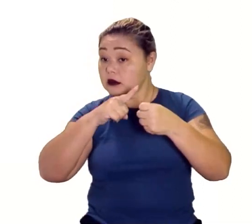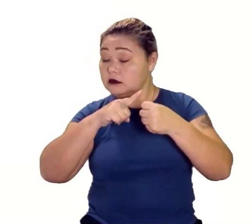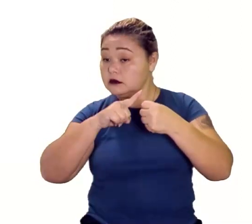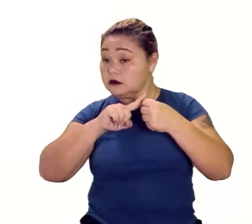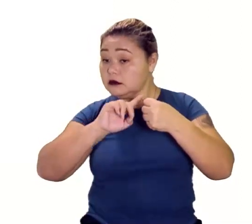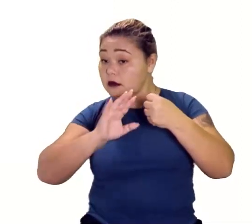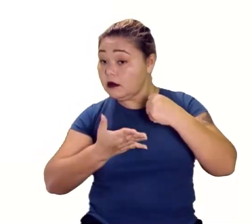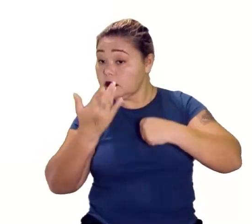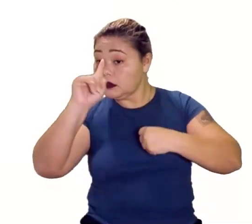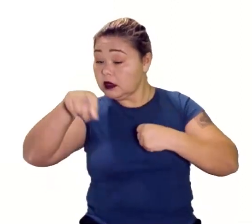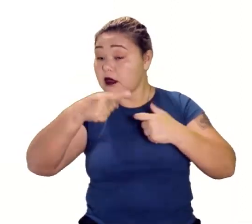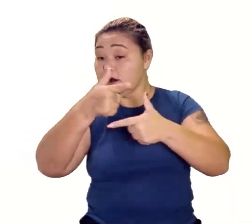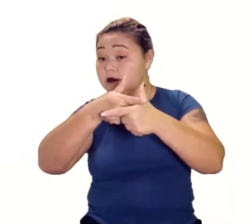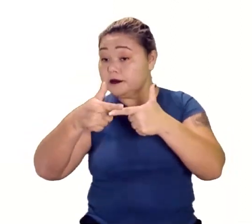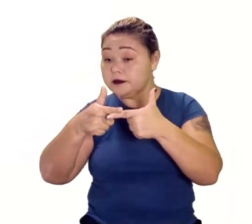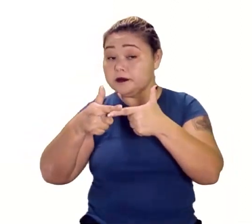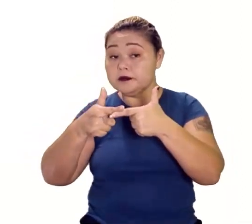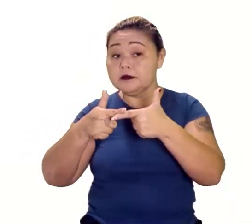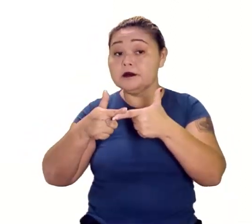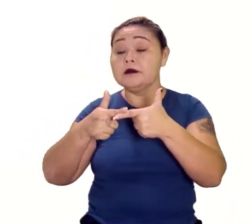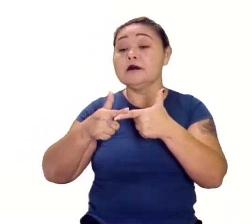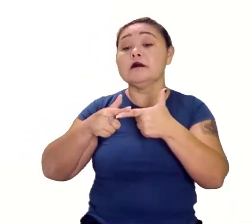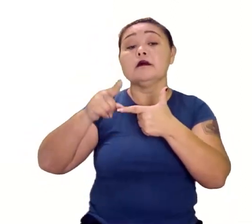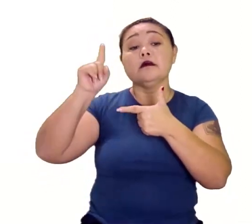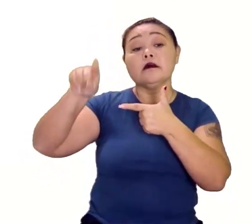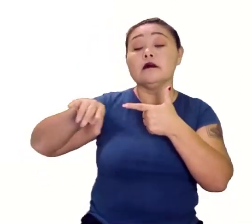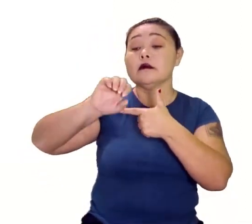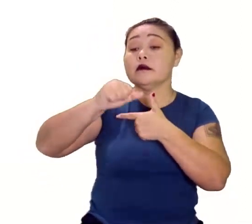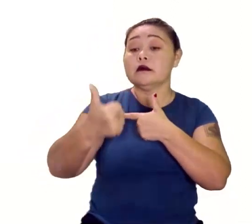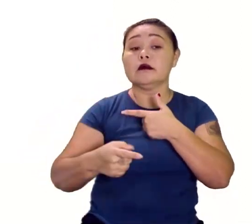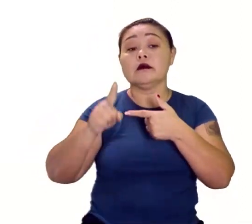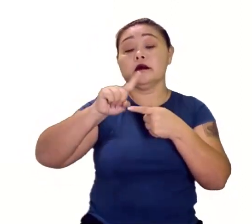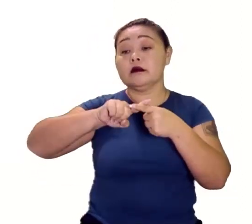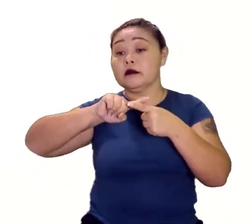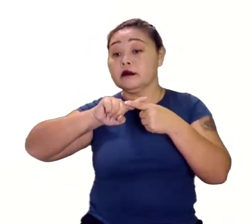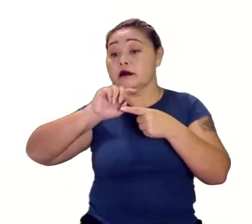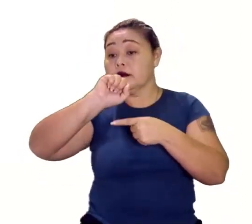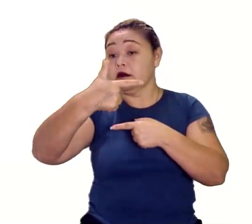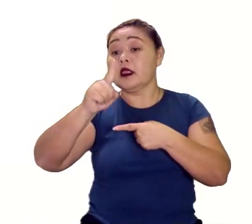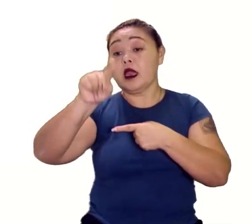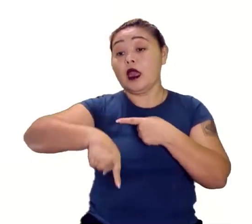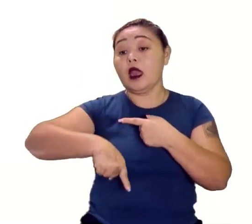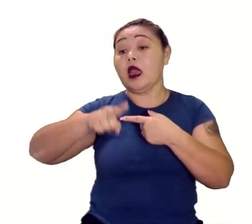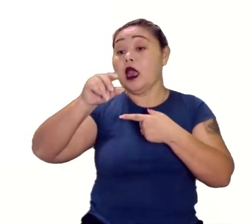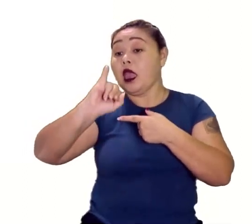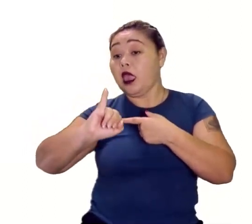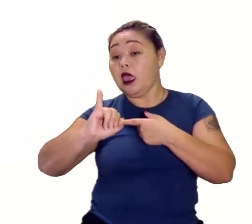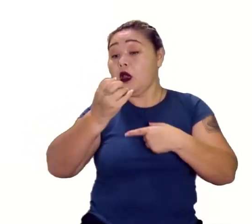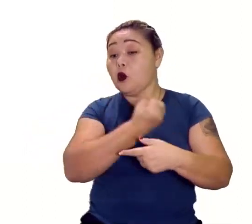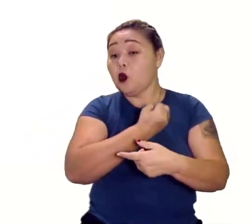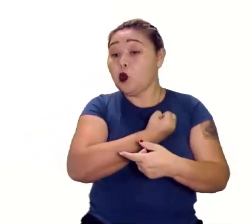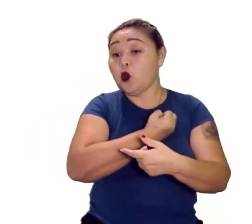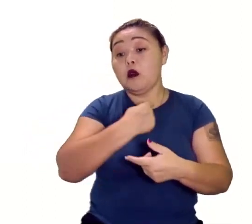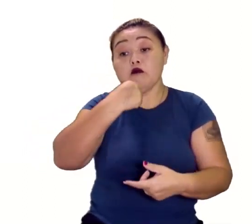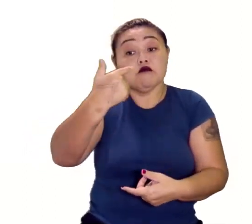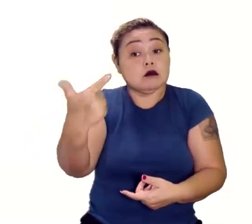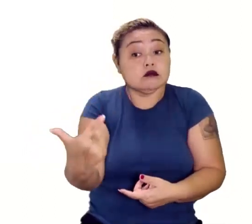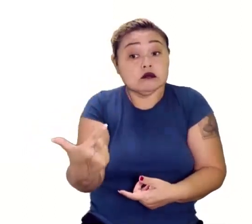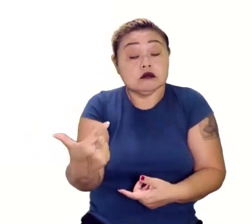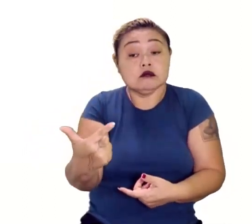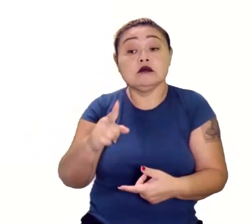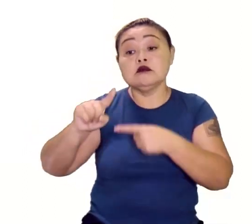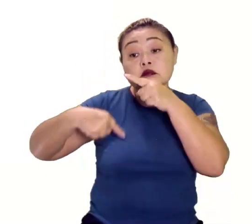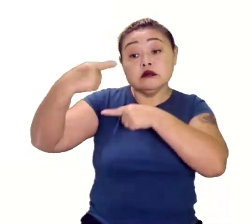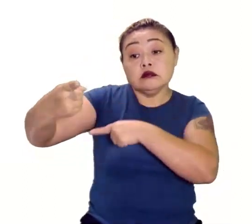peguei o 81 e vou dividir. Número primos, 2. Opa, 81 é ímpar, não dá de dividir por 2. Então, eu vou